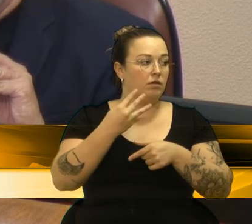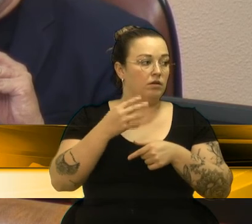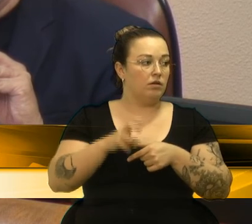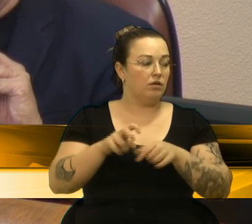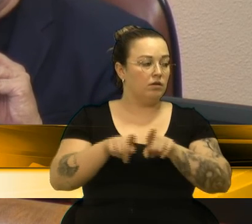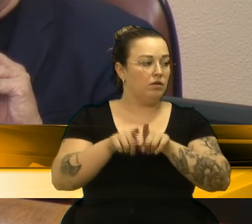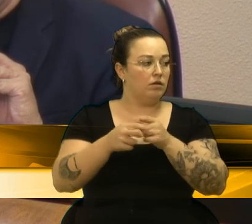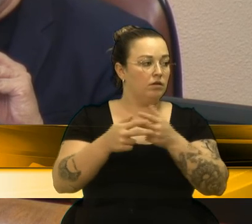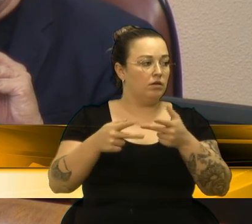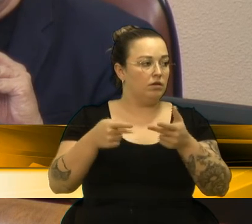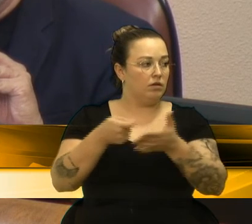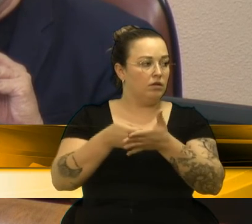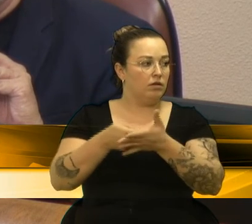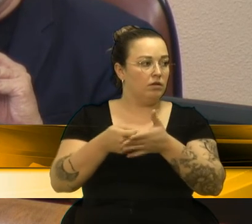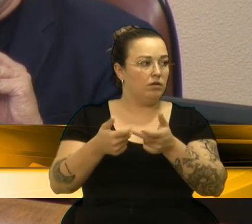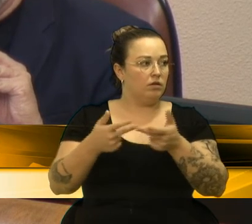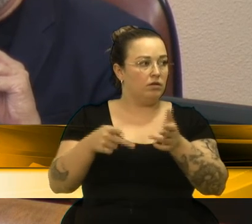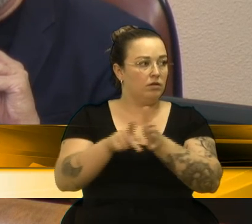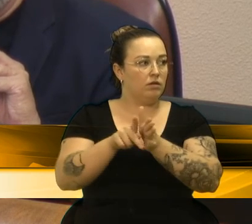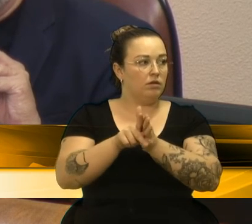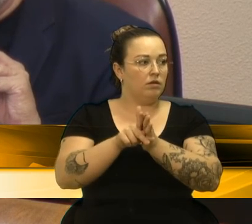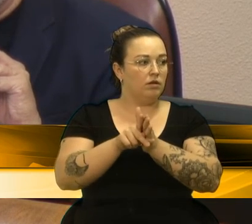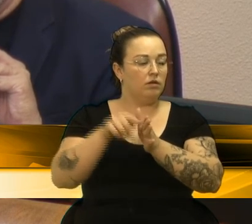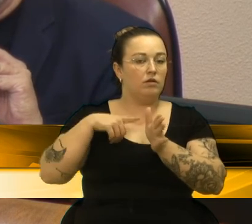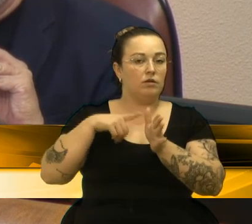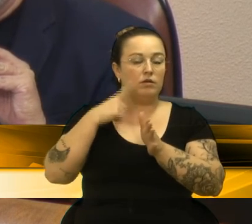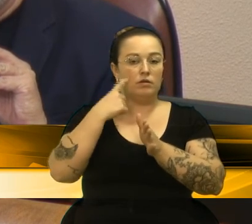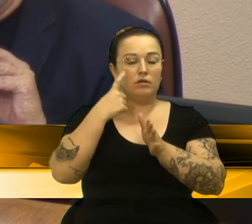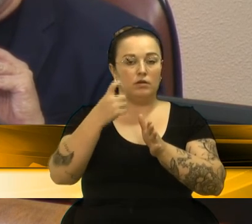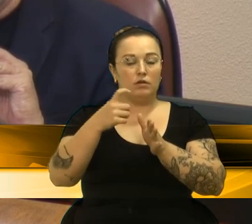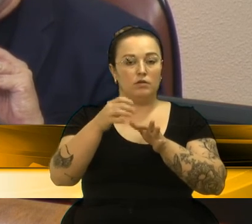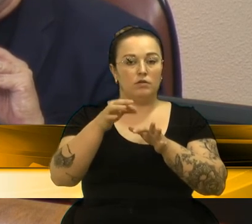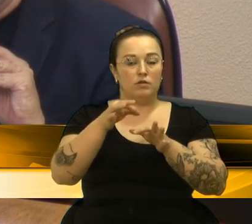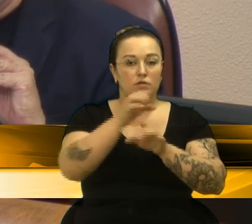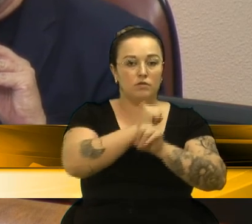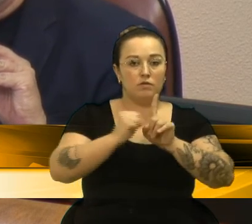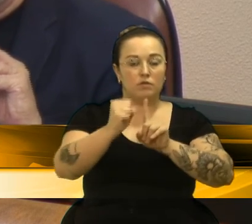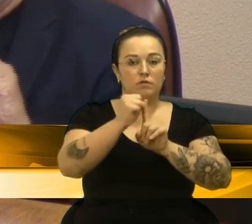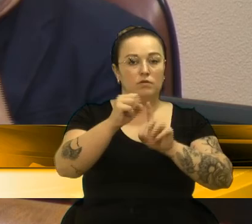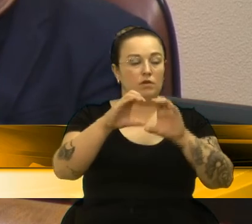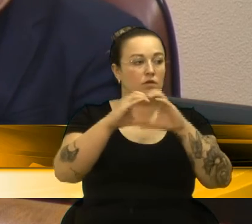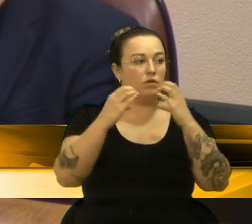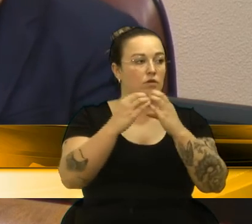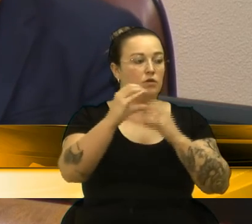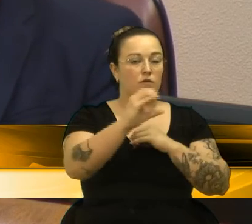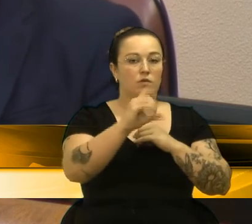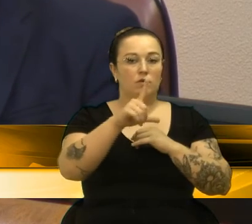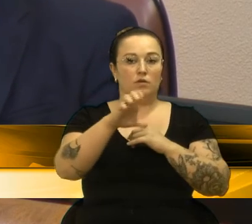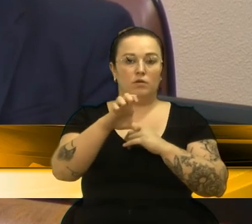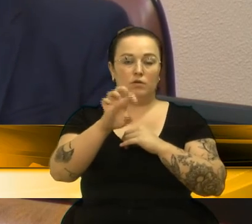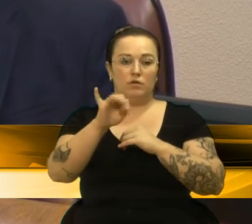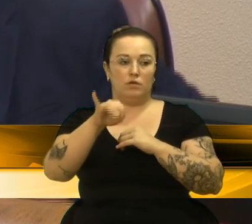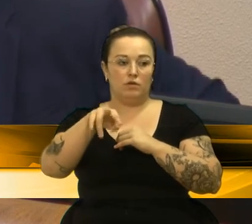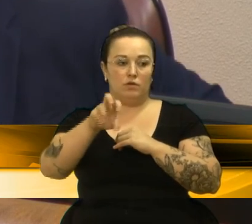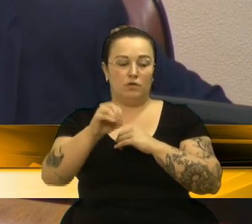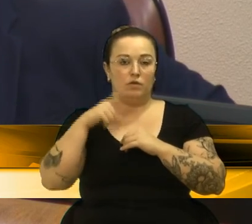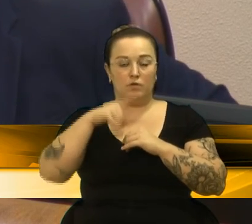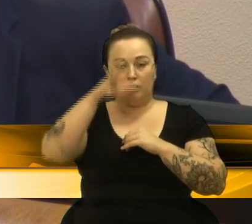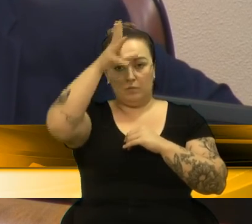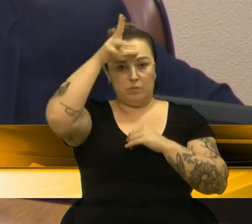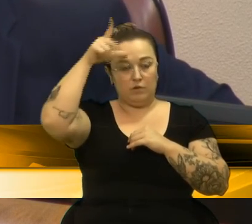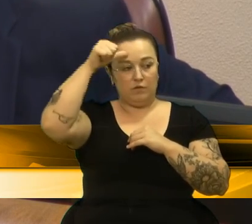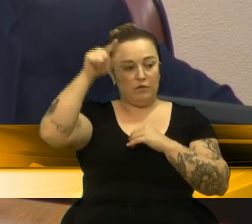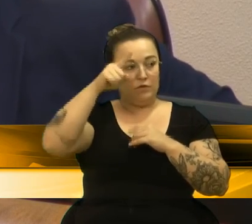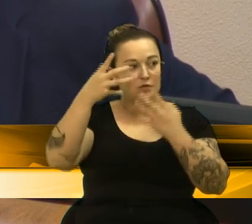a decisão está claramente pautada pelo interesse social e coletivo, visando o conforto e o bem-estar da comunidade. Quando o denunciante cita que o prefeito ofende o artigo